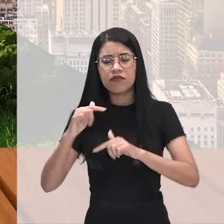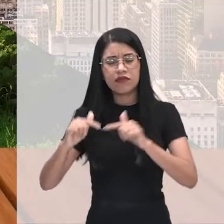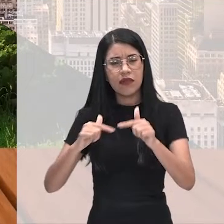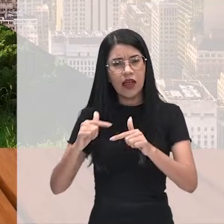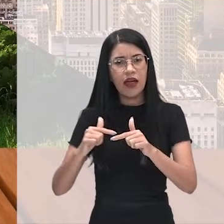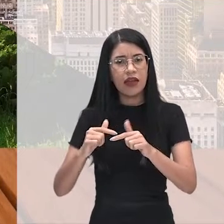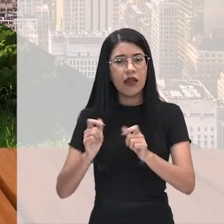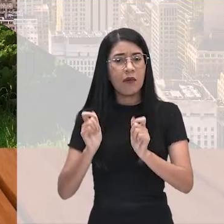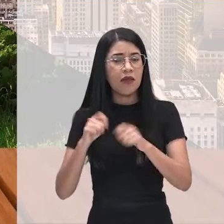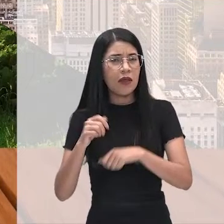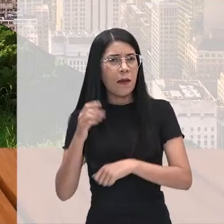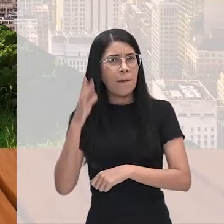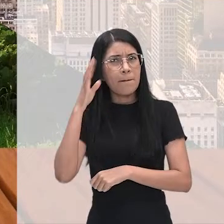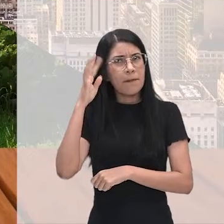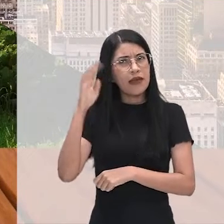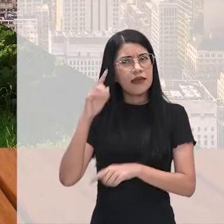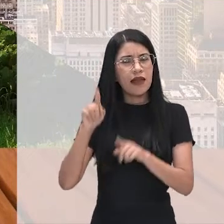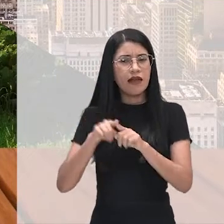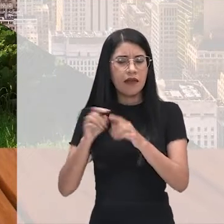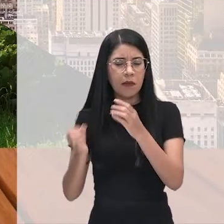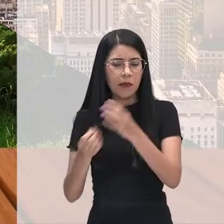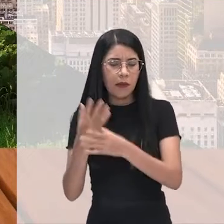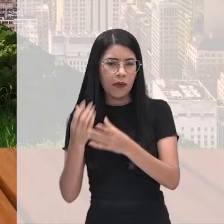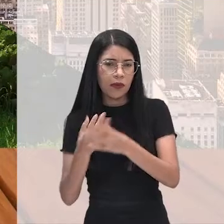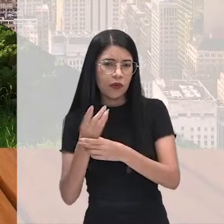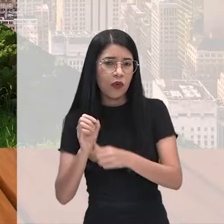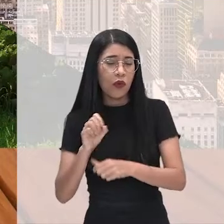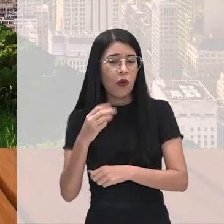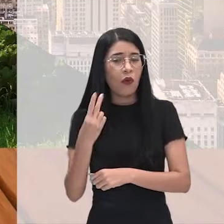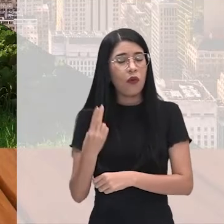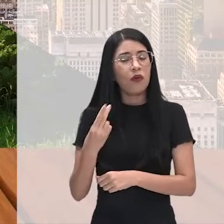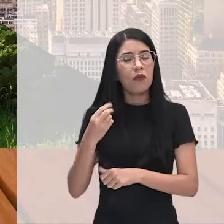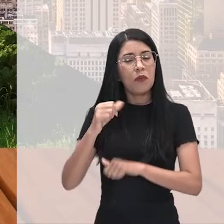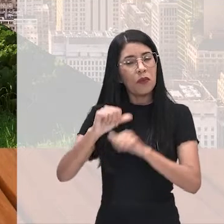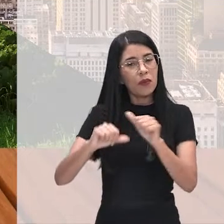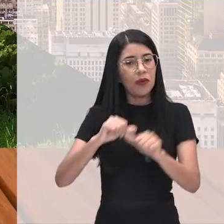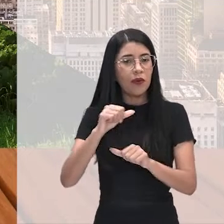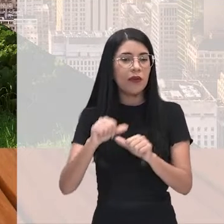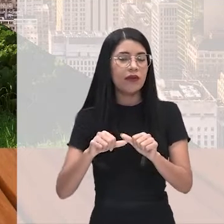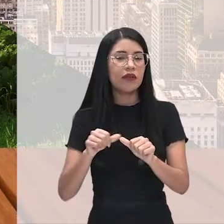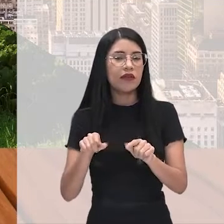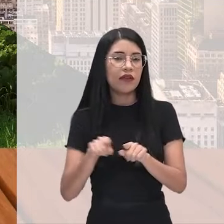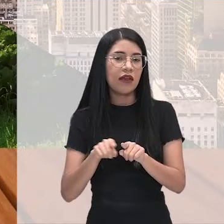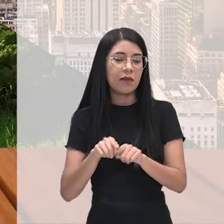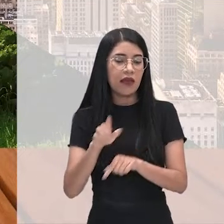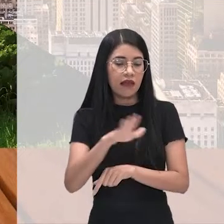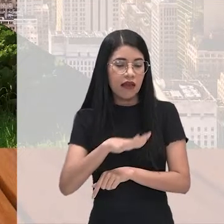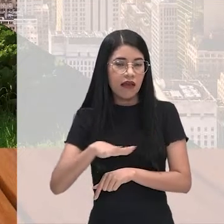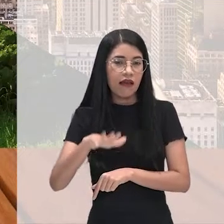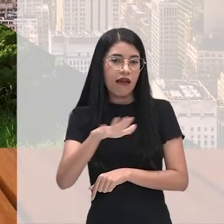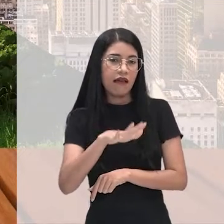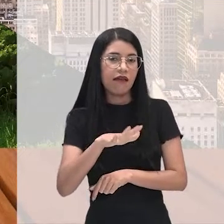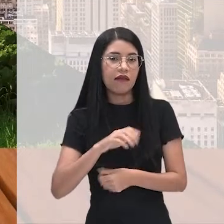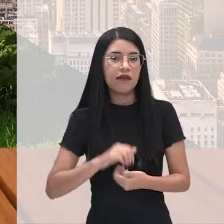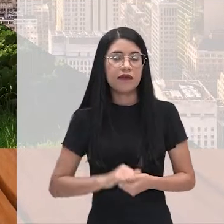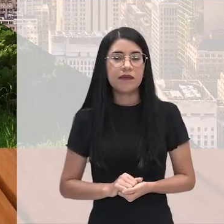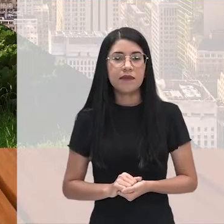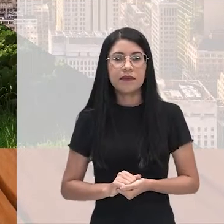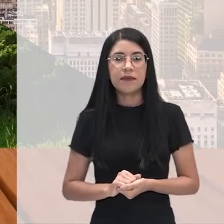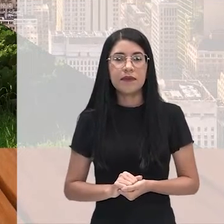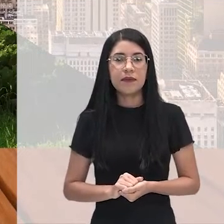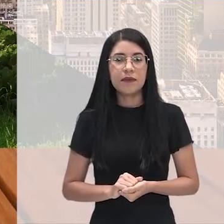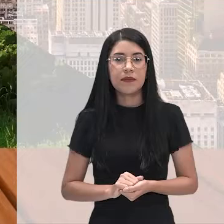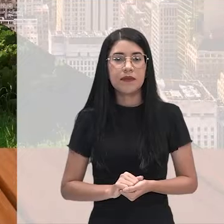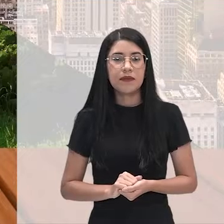ou pensa e que produz ou promove alguma modificação, por exemplo, em um determinado espaço, tudo bem?